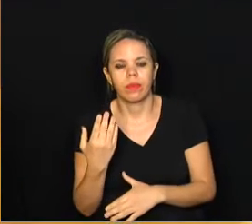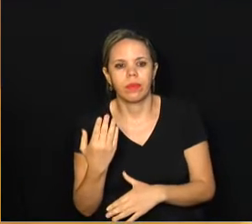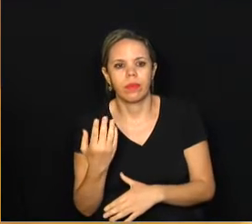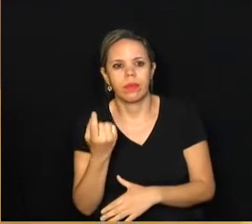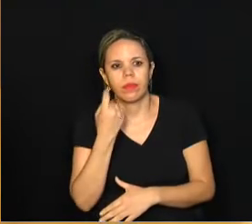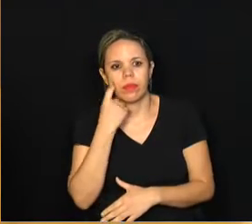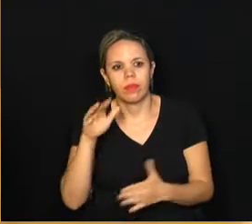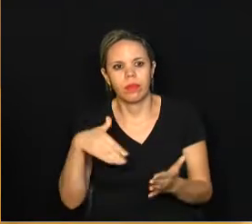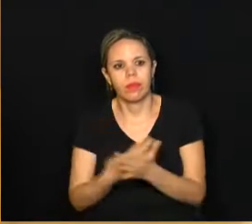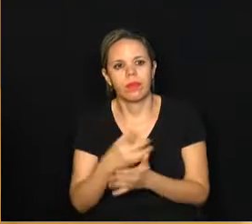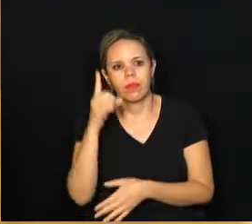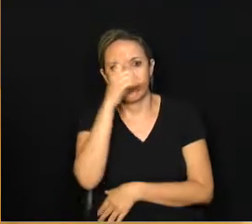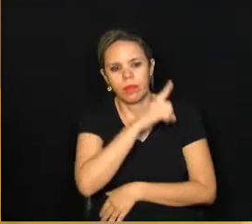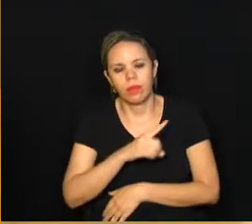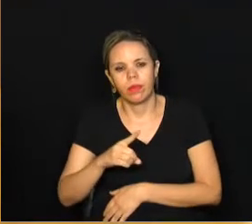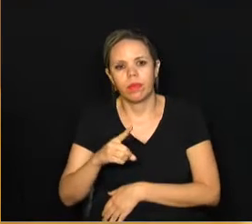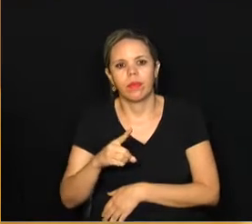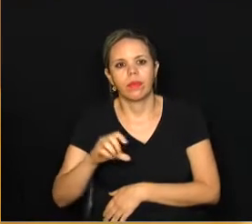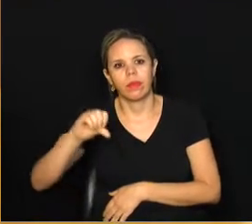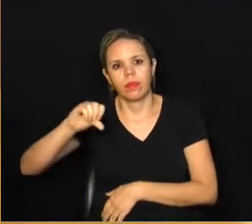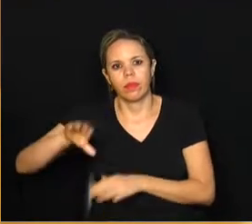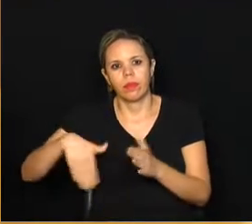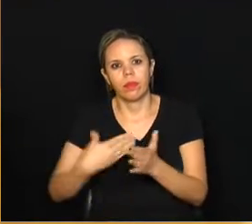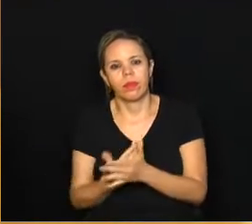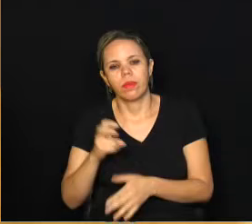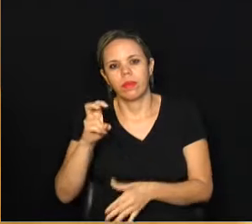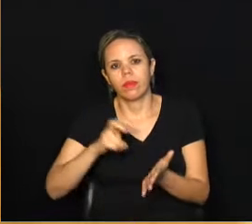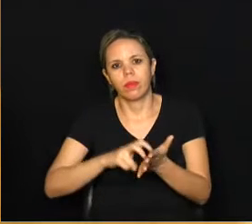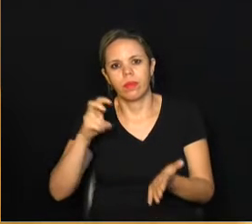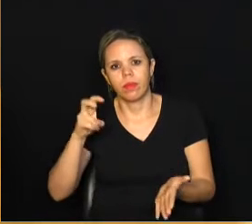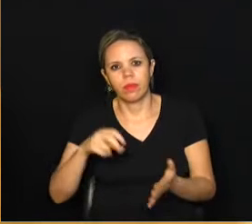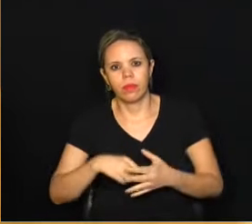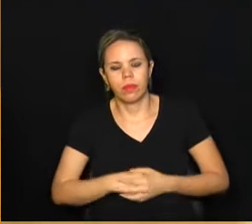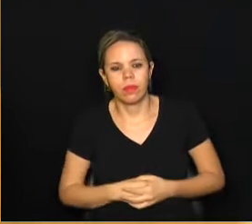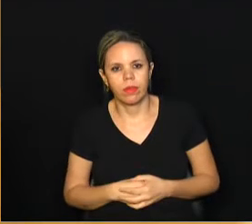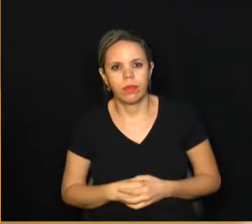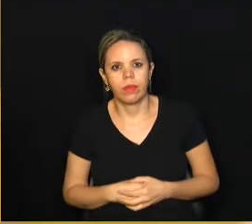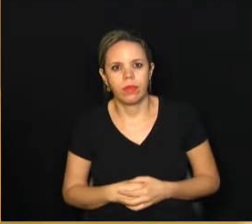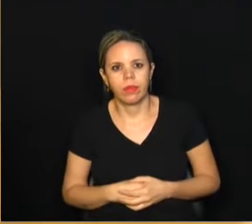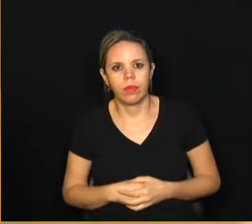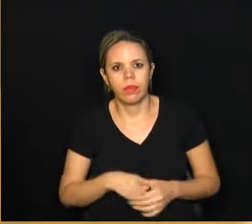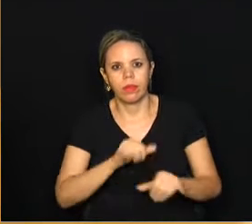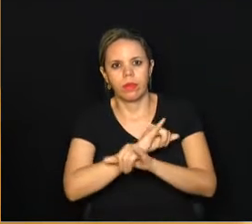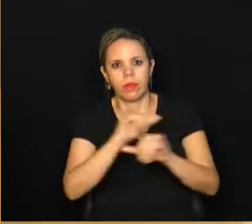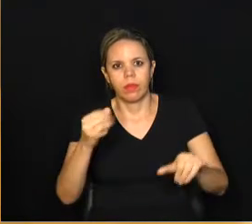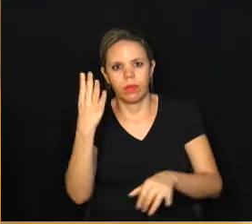sexta a domingo, das 21 horas às 5 da manhã, abordou